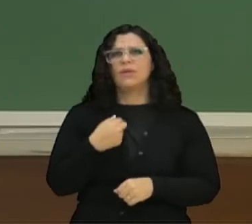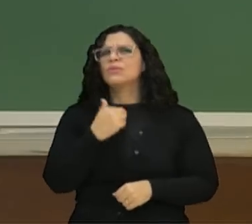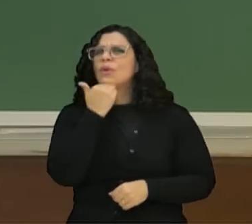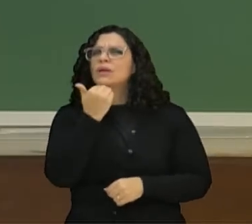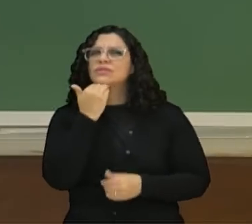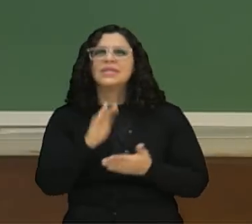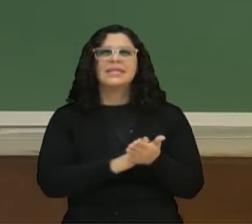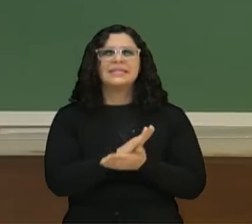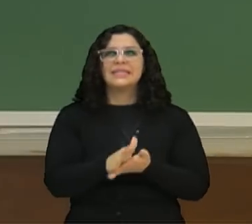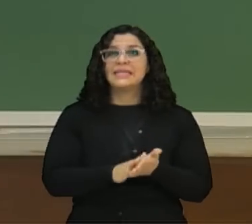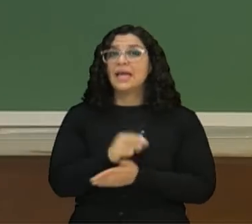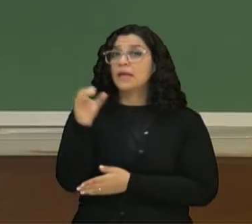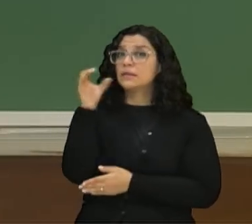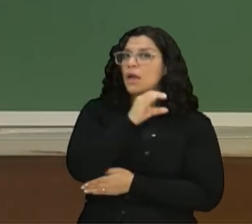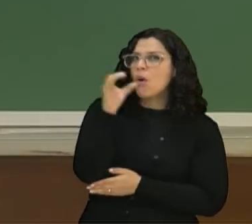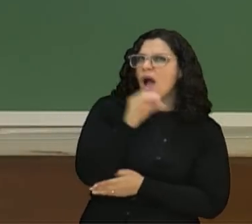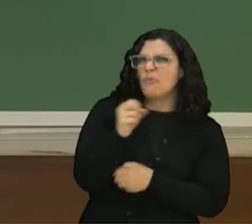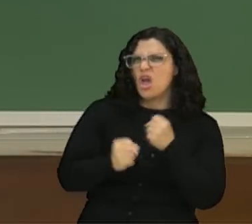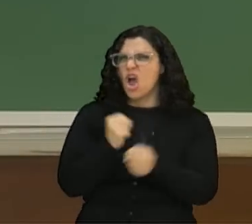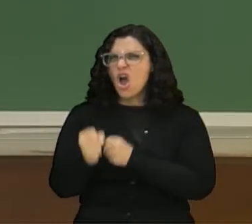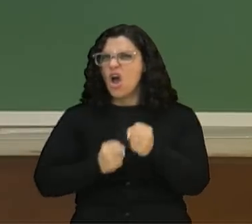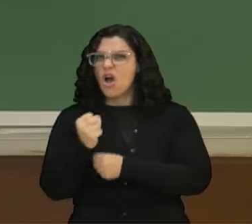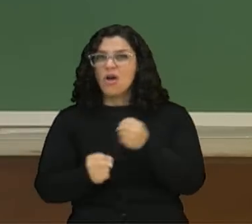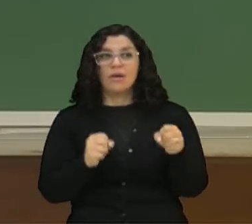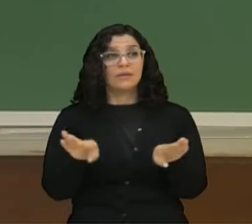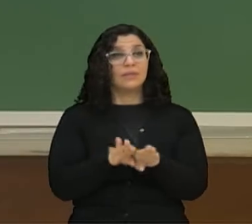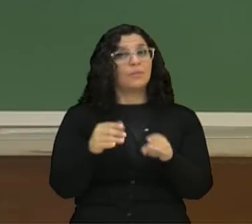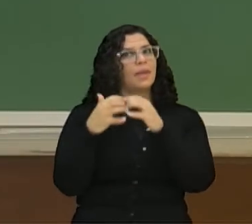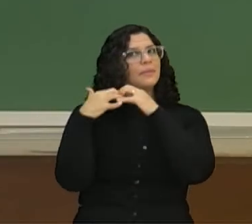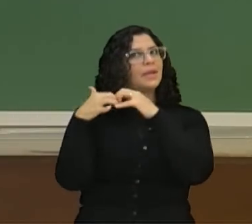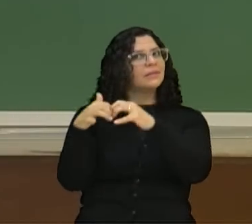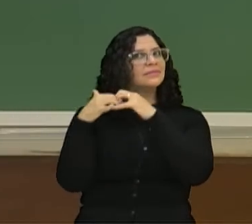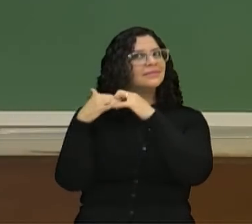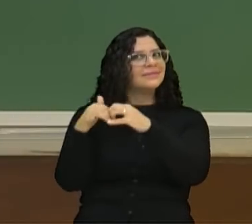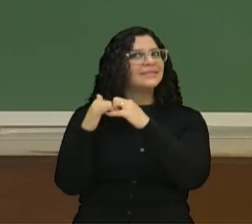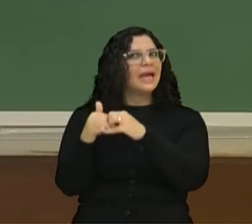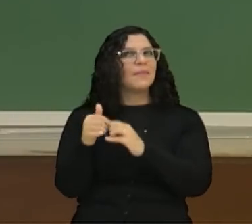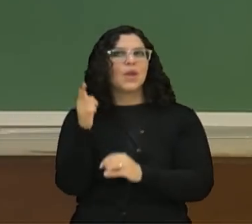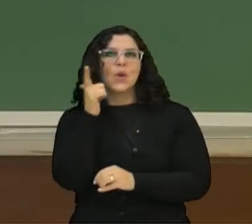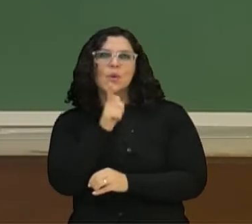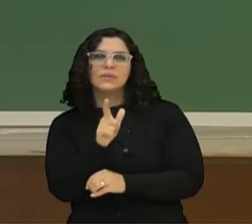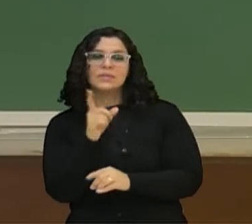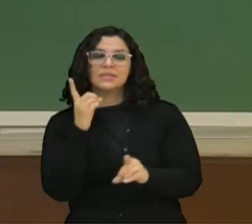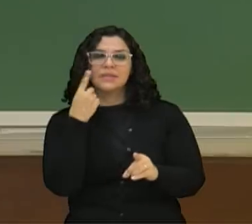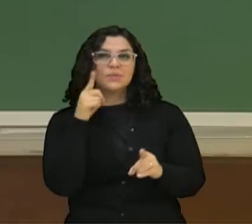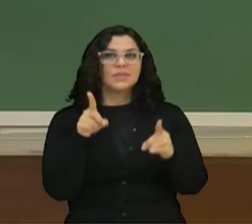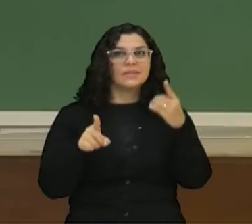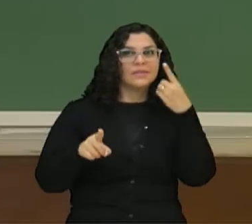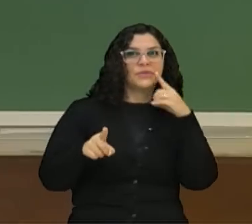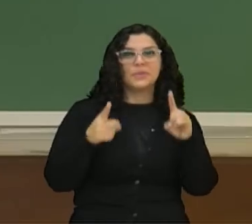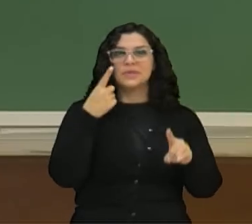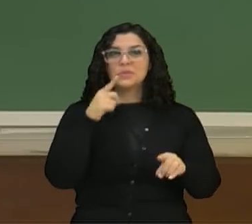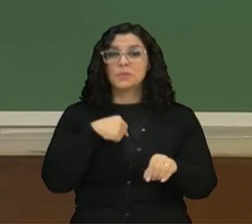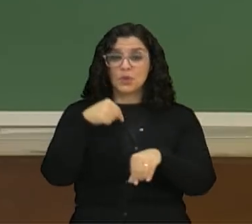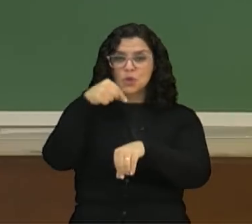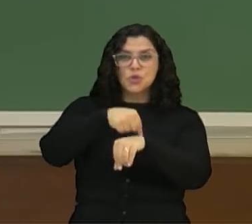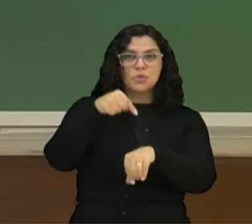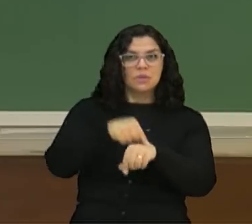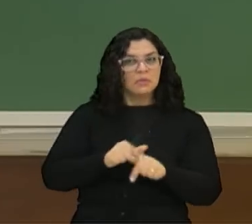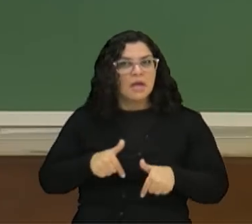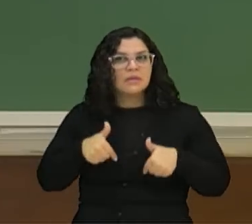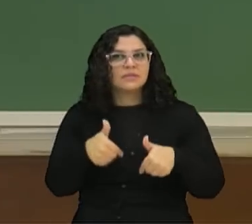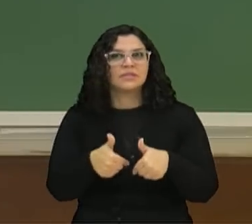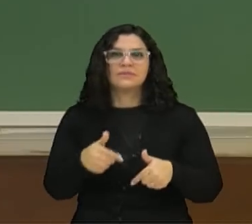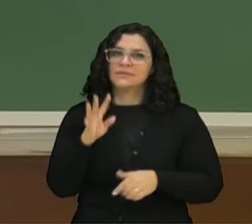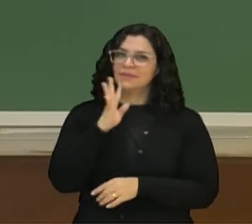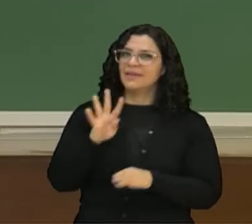ser o mais ágil na corrida, né, precisa também ter um raciocínio lógico bem bacana, ter um tempo de reação